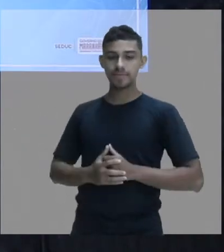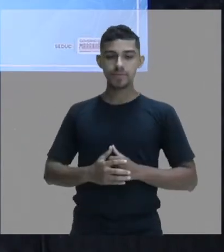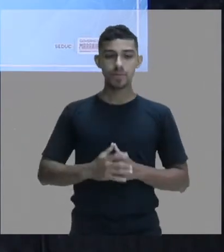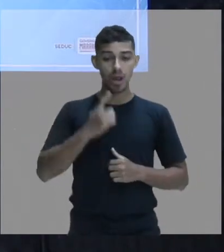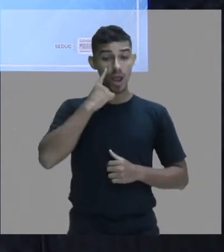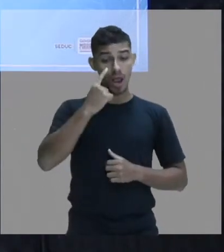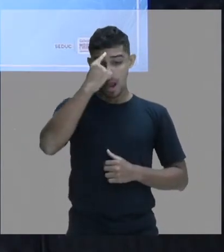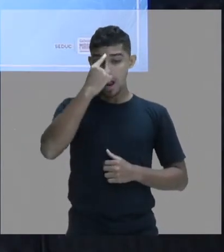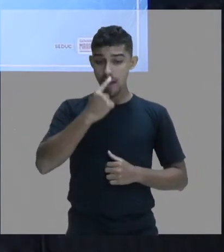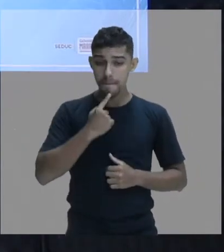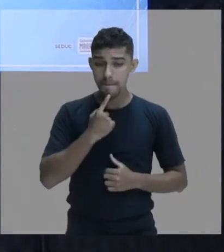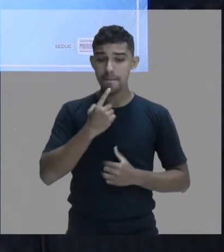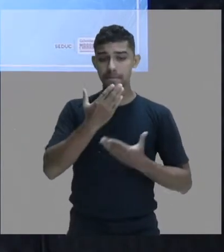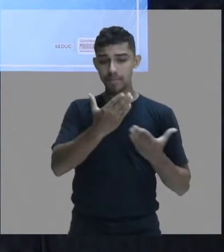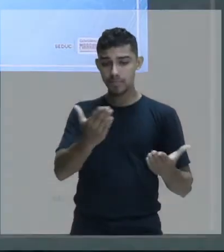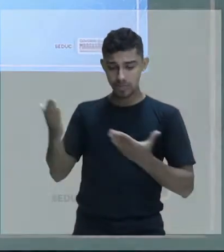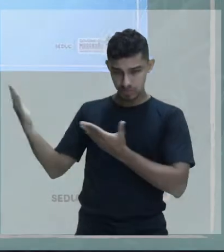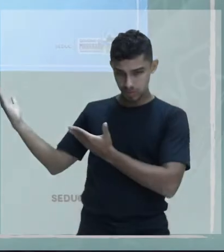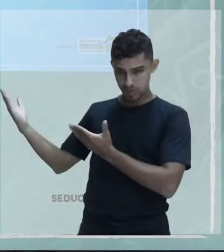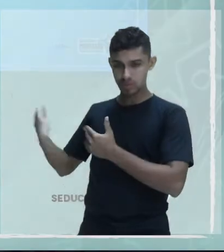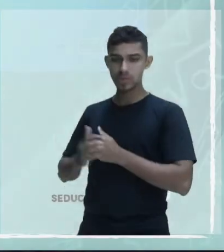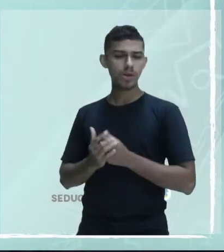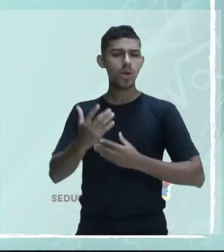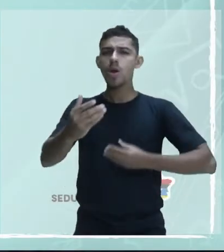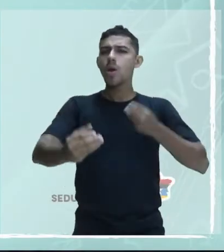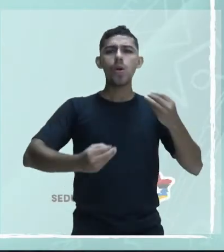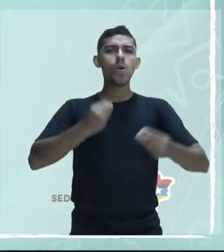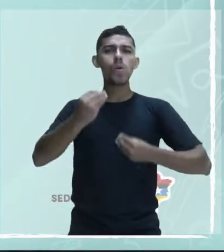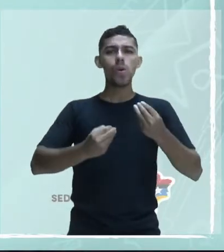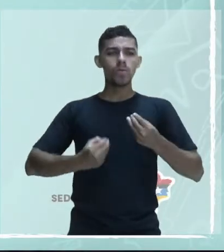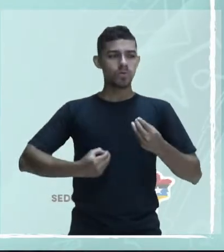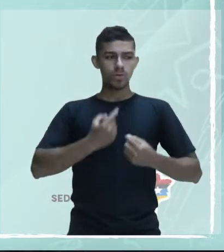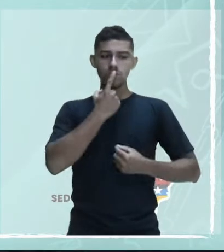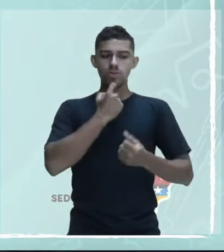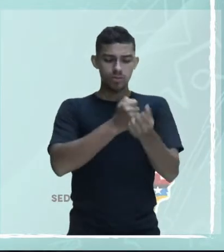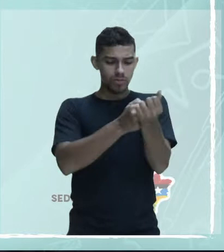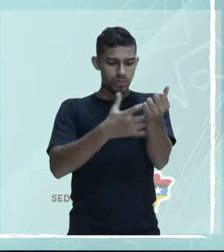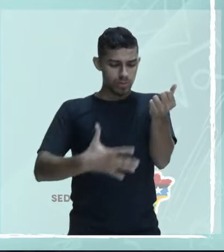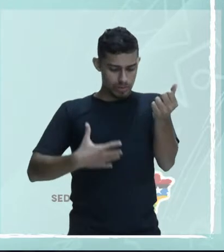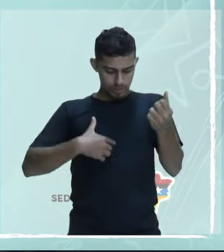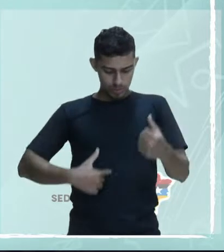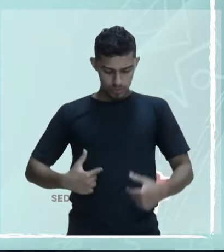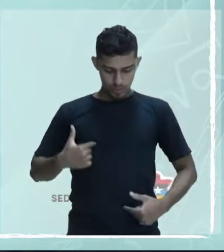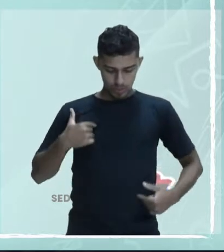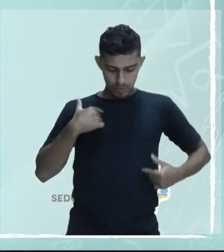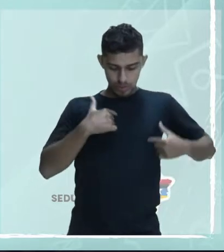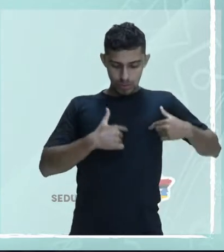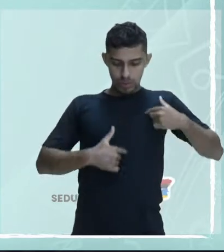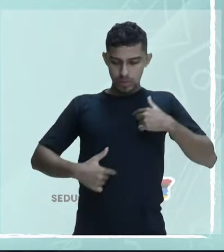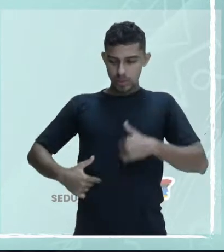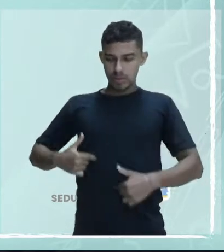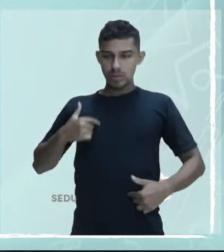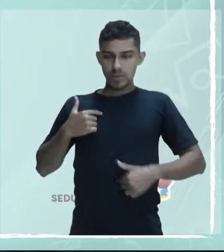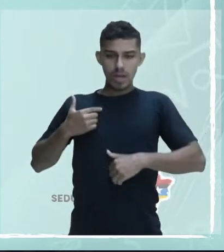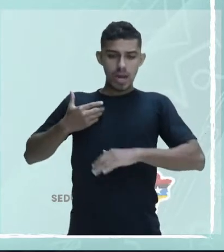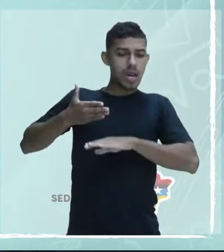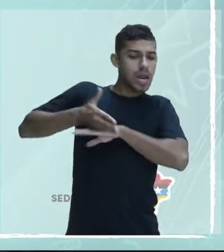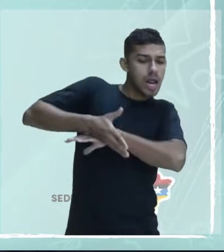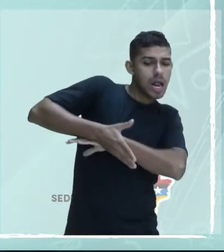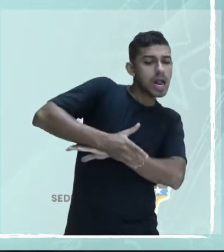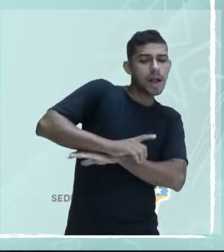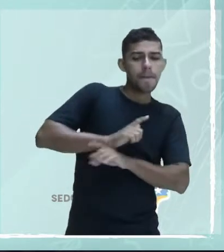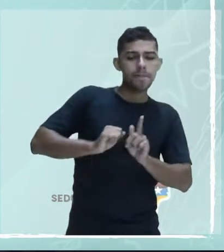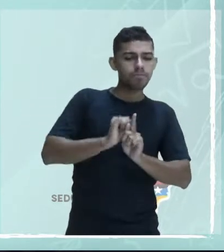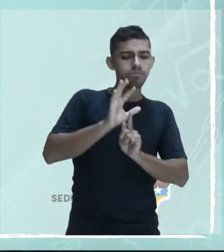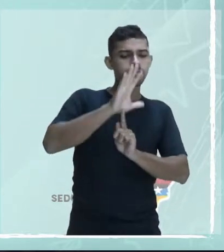aqui, coloquei uma imagem aqui do coração para vocês. Como é que esse sangue ele entra e como é que ele sai do nosso coração? Ele entra